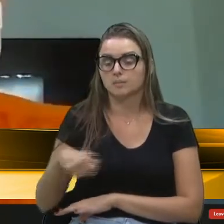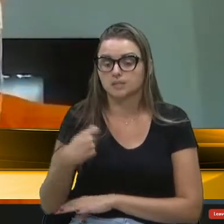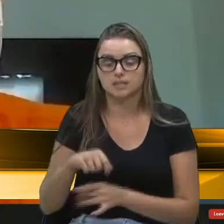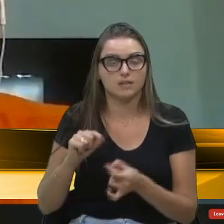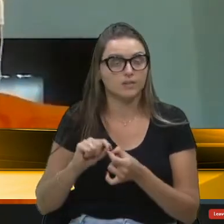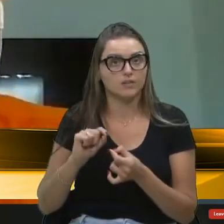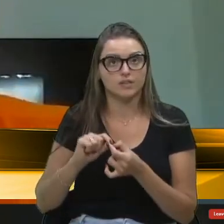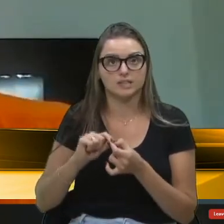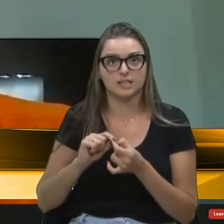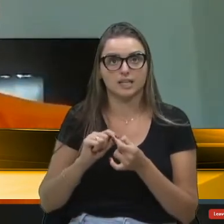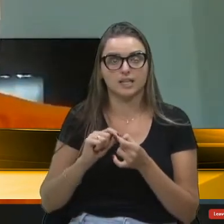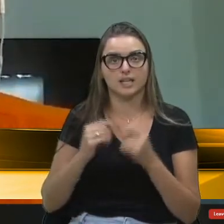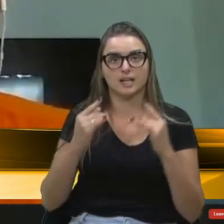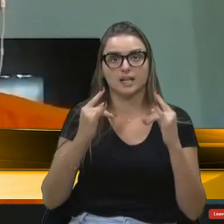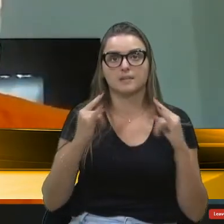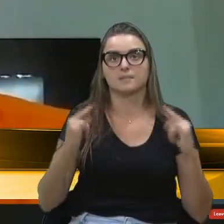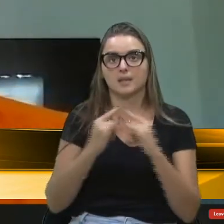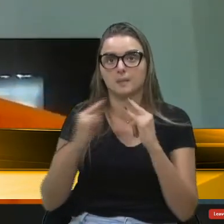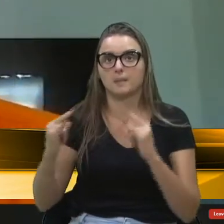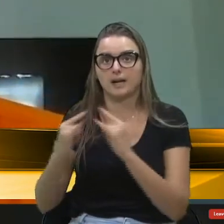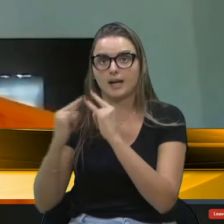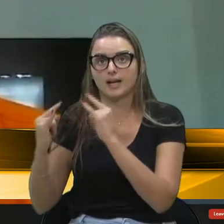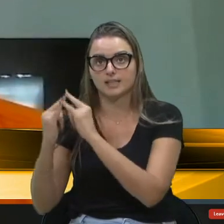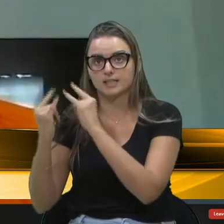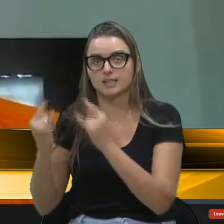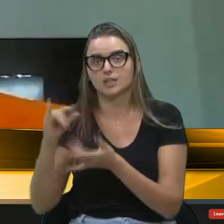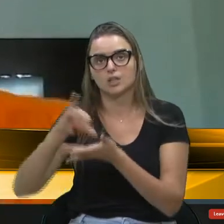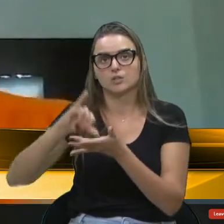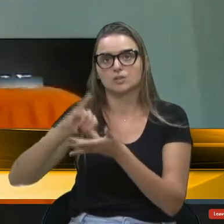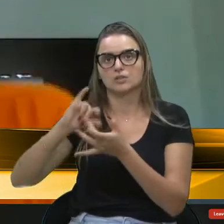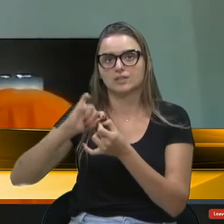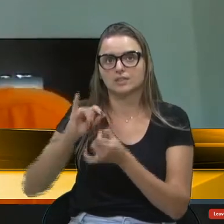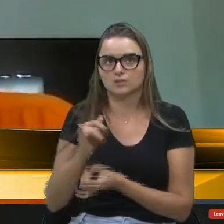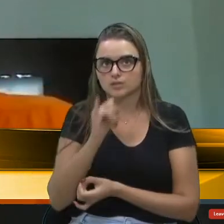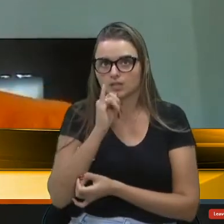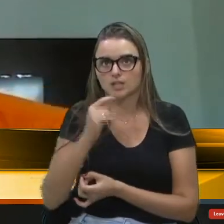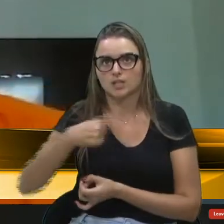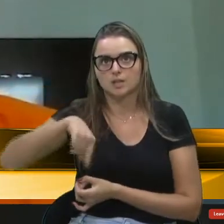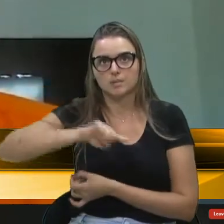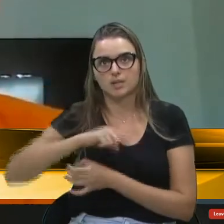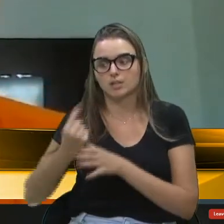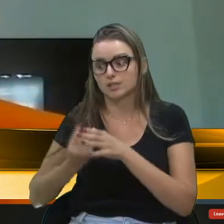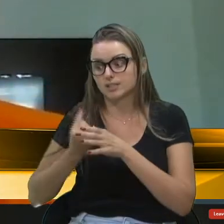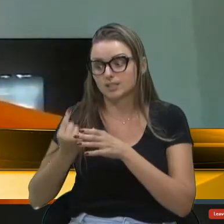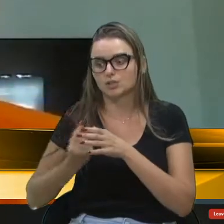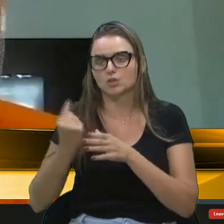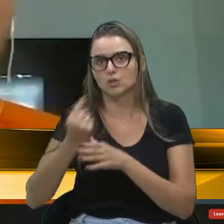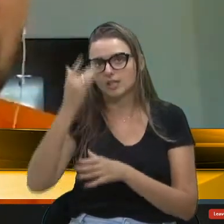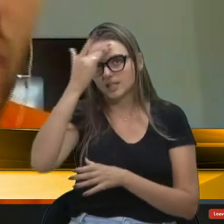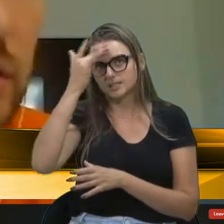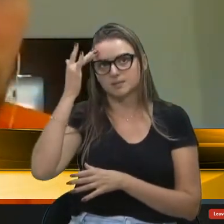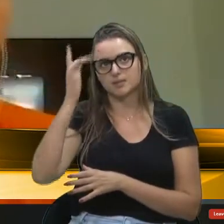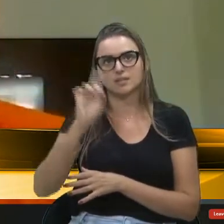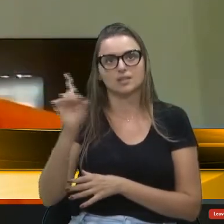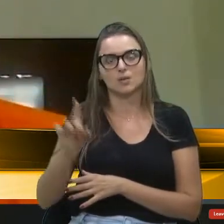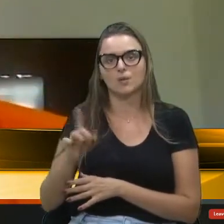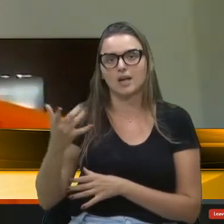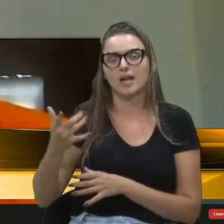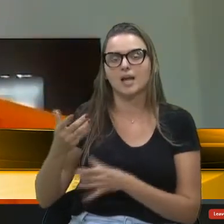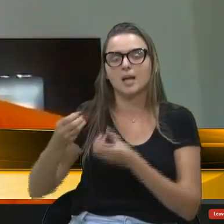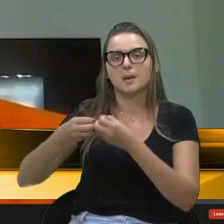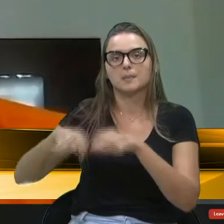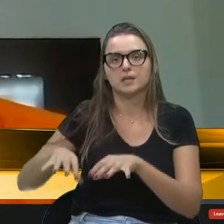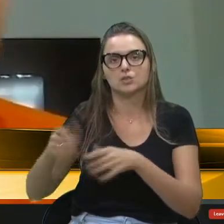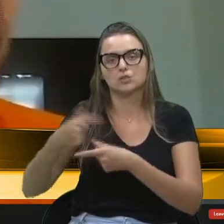ter barraquinha no centro, pegando as pessoas e testando elas, né? Para a gente isolar esses casos. Não é sacrificando a nossa economia que a gente